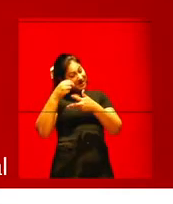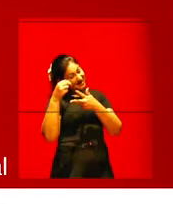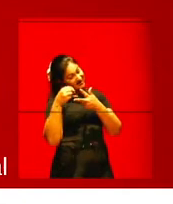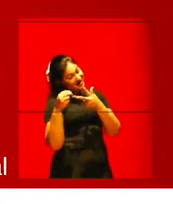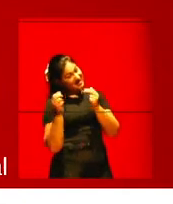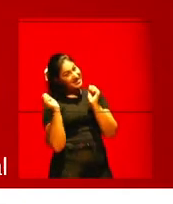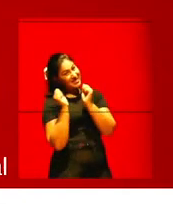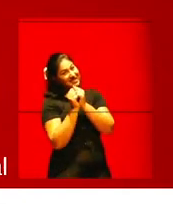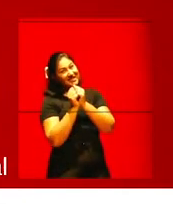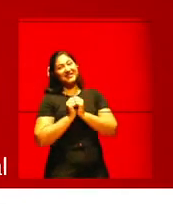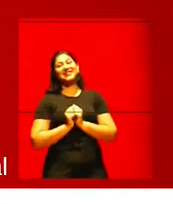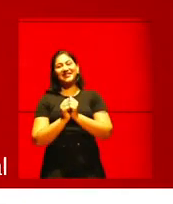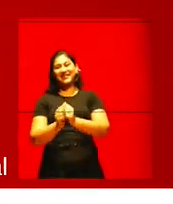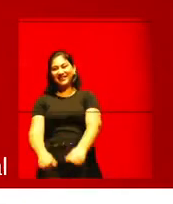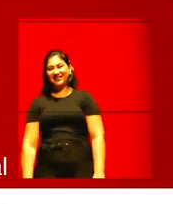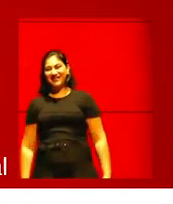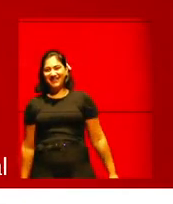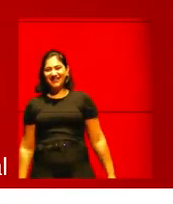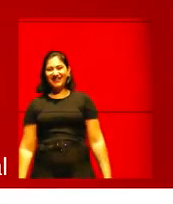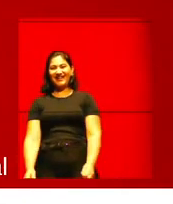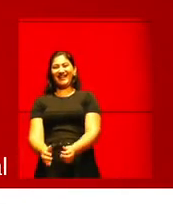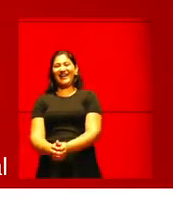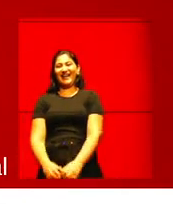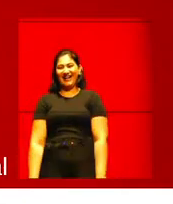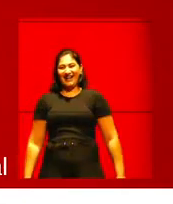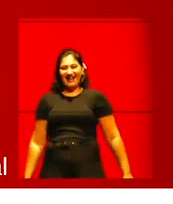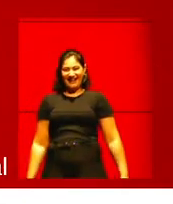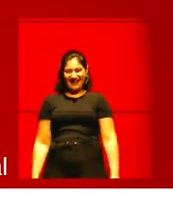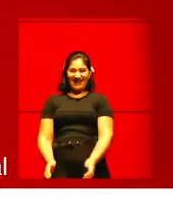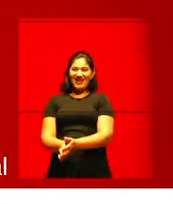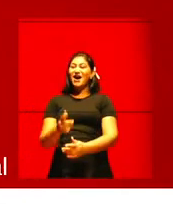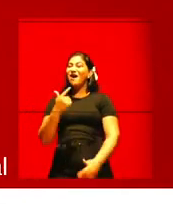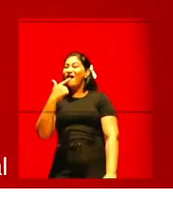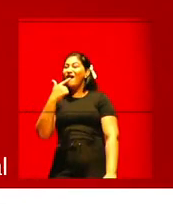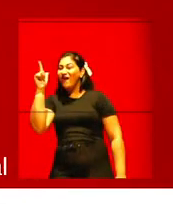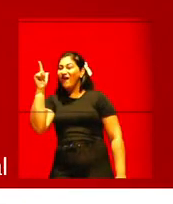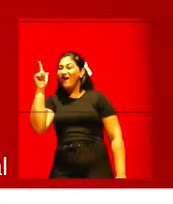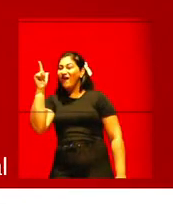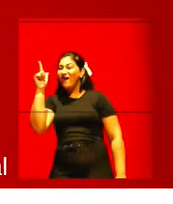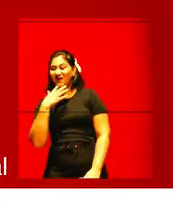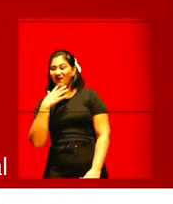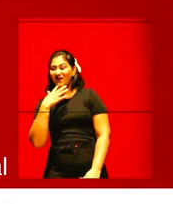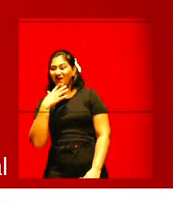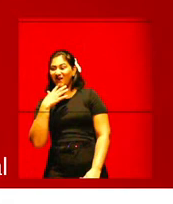Vem pro Enem comigo. Qual é a outra que vocês conhecem?